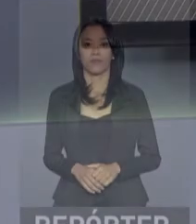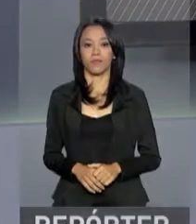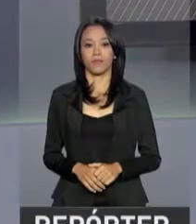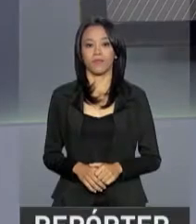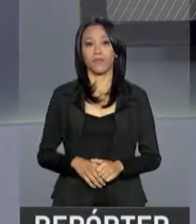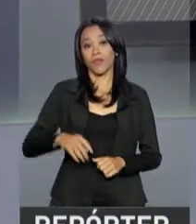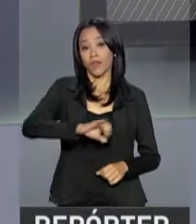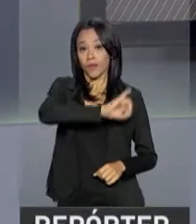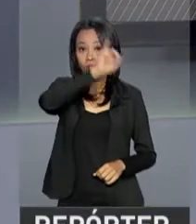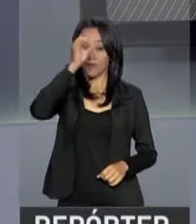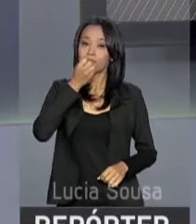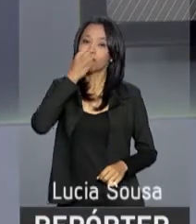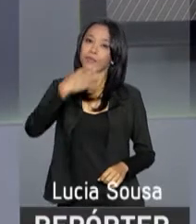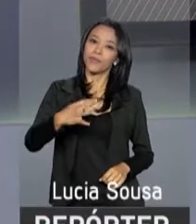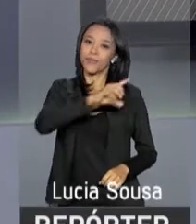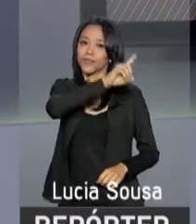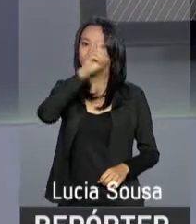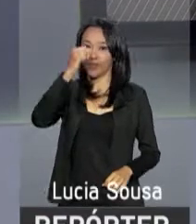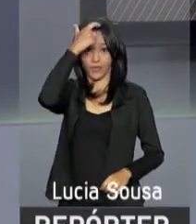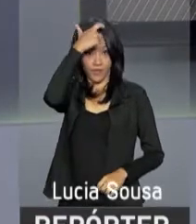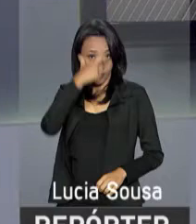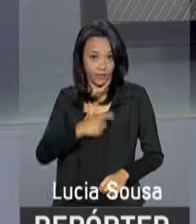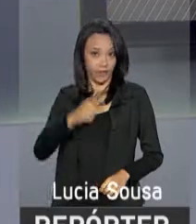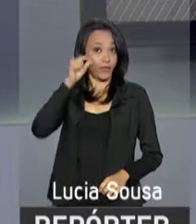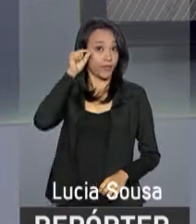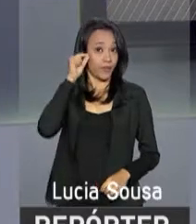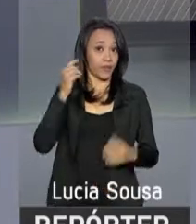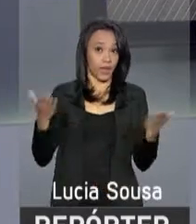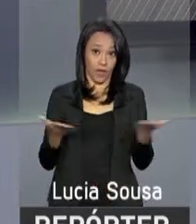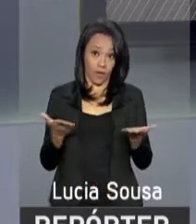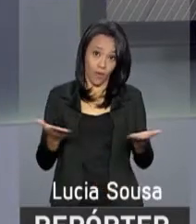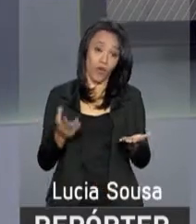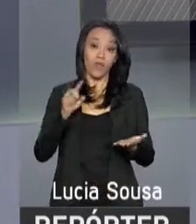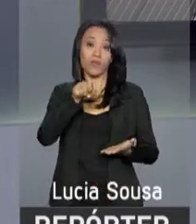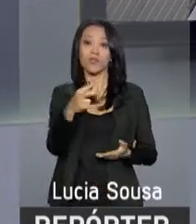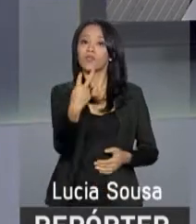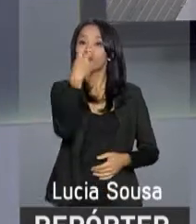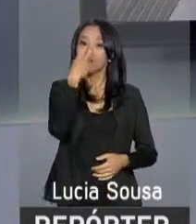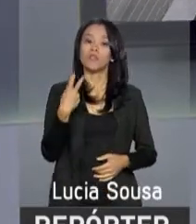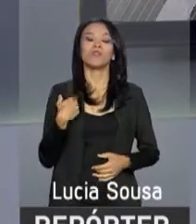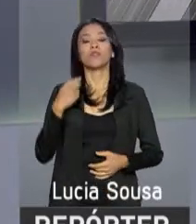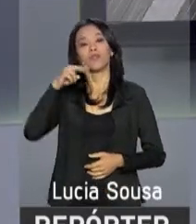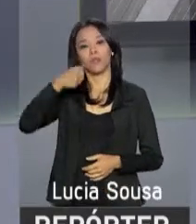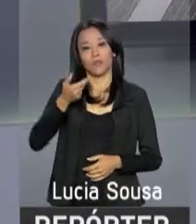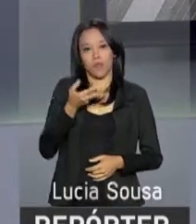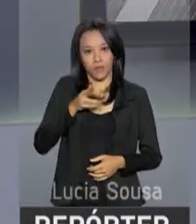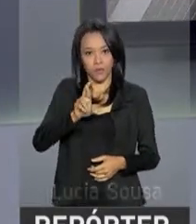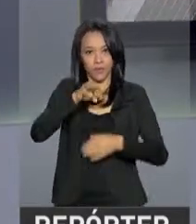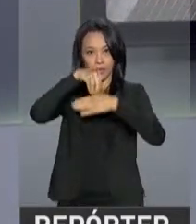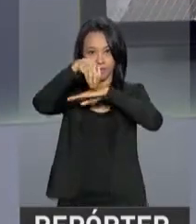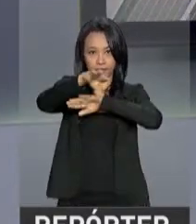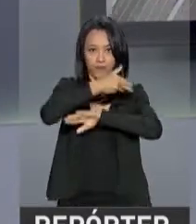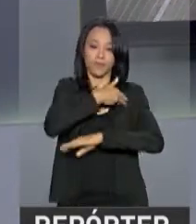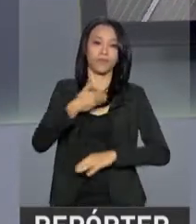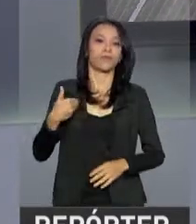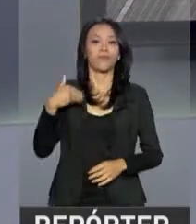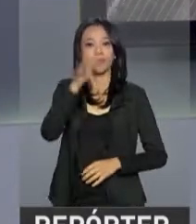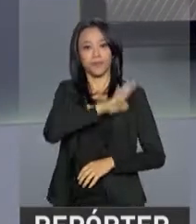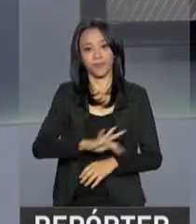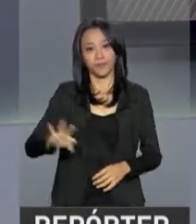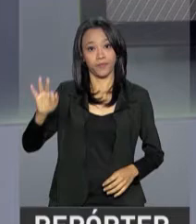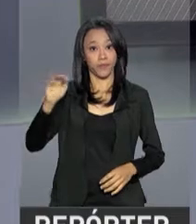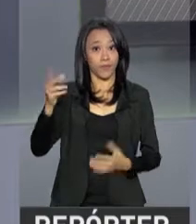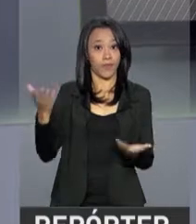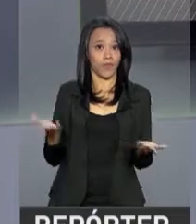olá bom dia pra você o show renata corsini a partir de agora você acompanha o repórter nbr com as notícias do governo federal